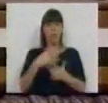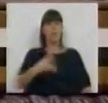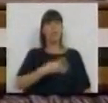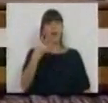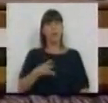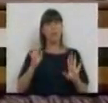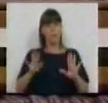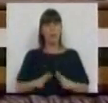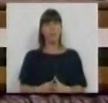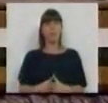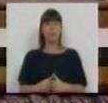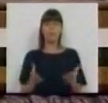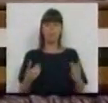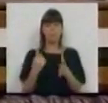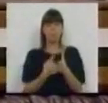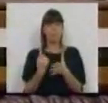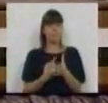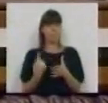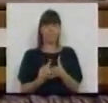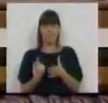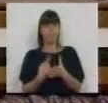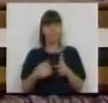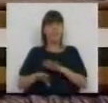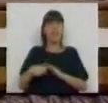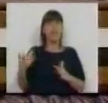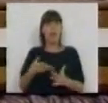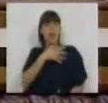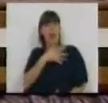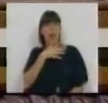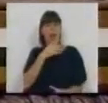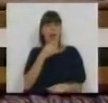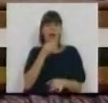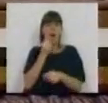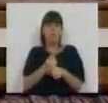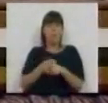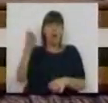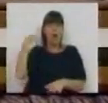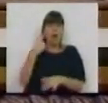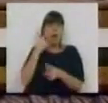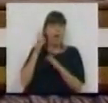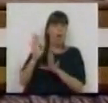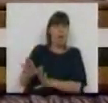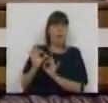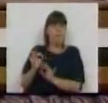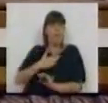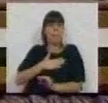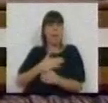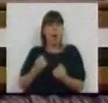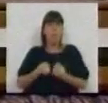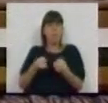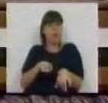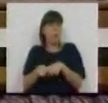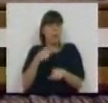4 anos. Isolada, a direita clama pela velha dicotomia que sempre foi apanágio da